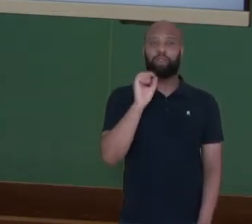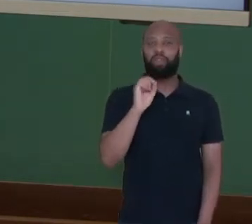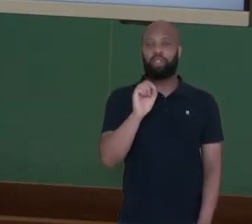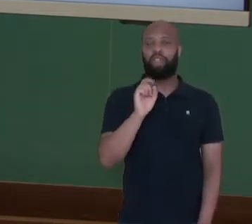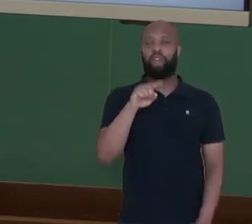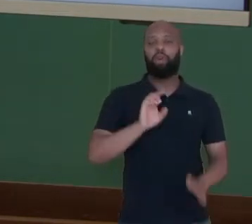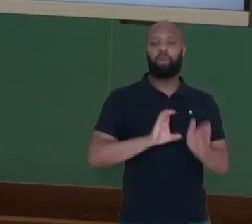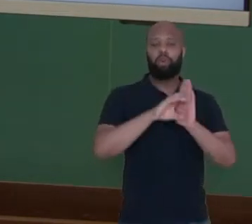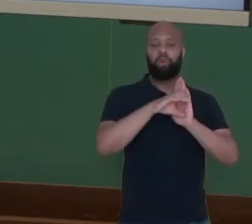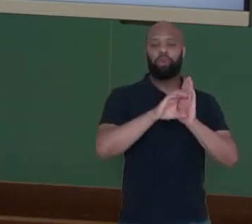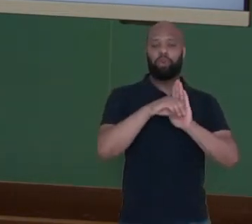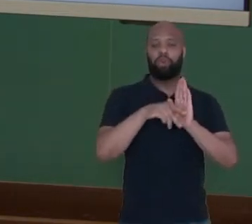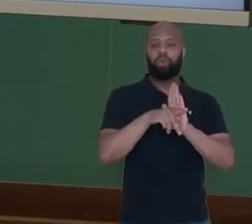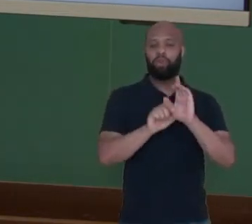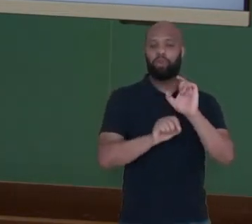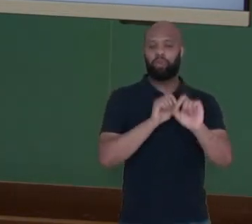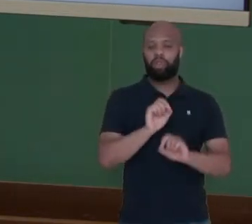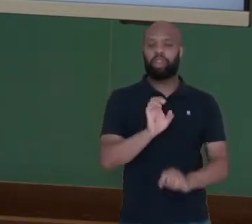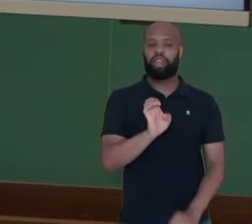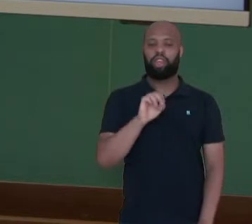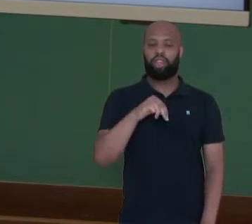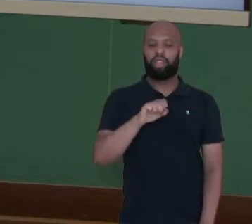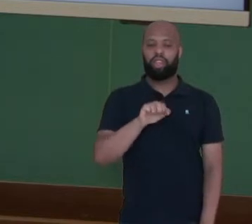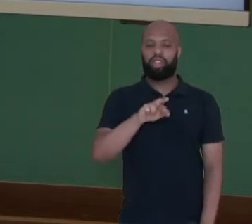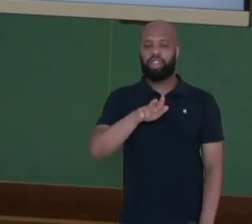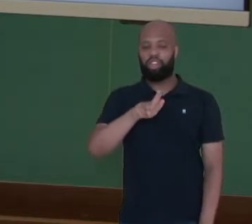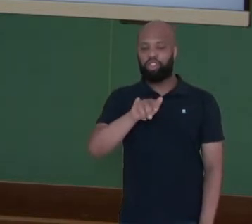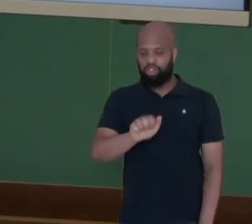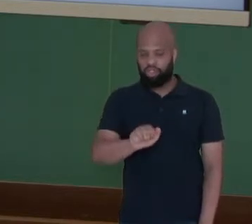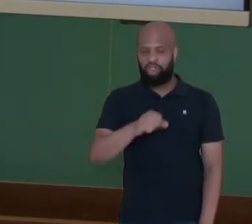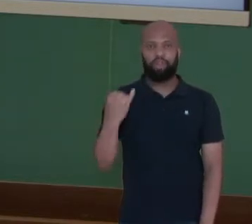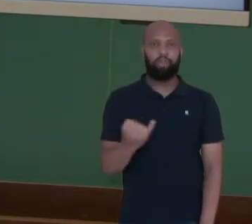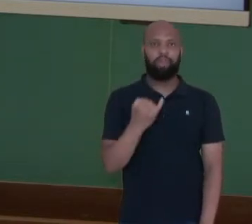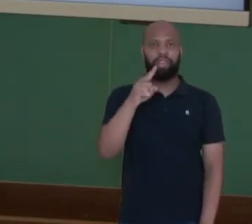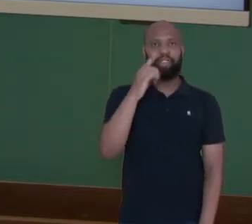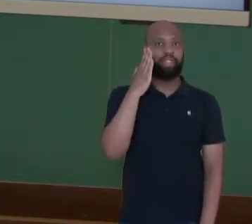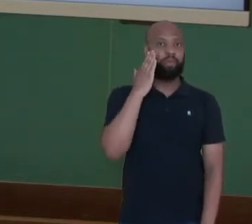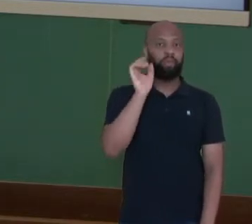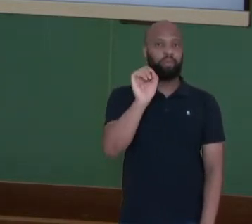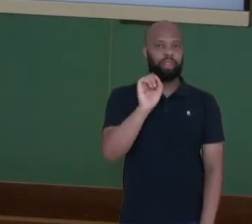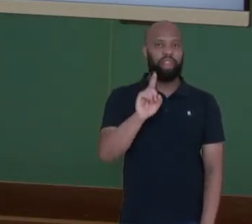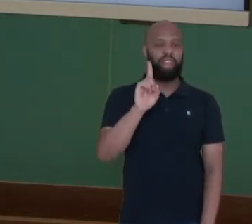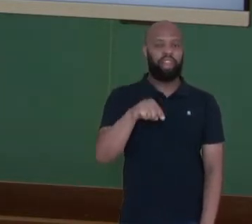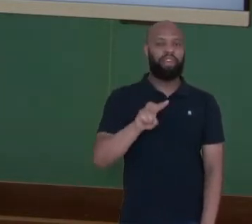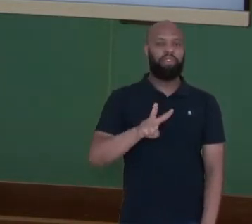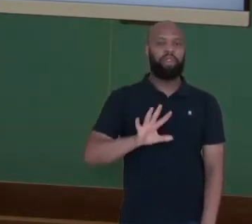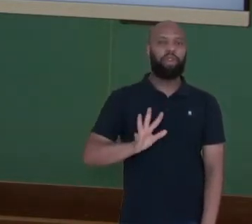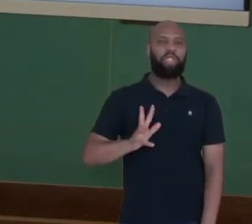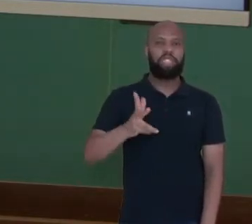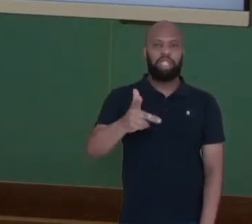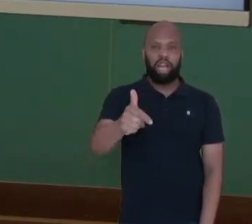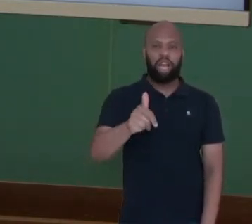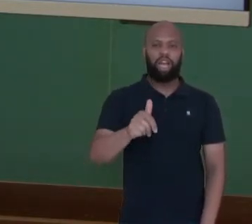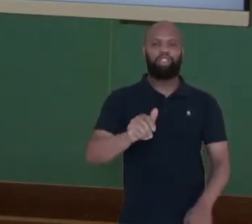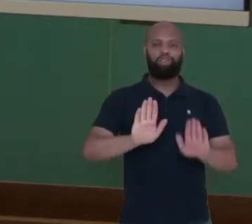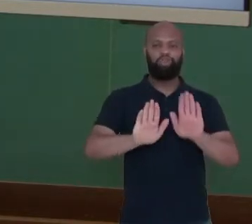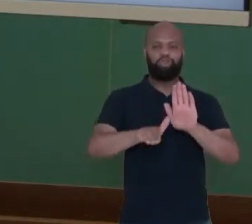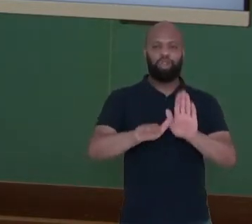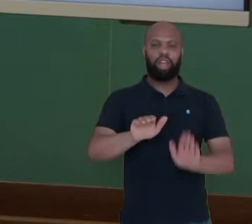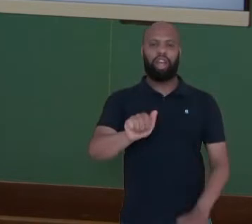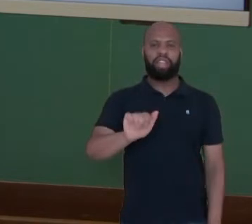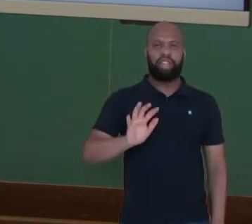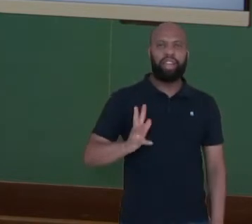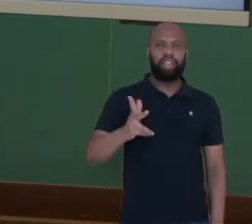energia, saiba o que é velocidade, aceleração, força, e também que você conheça, o básico lá da matemática, resolver equação de primeiro e